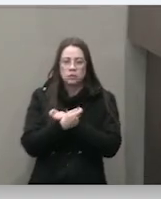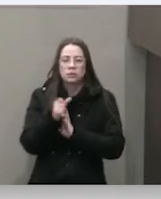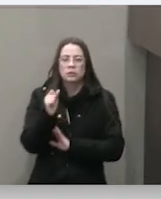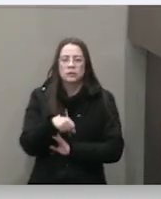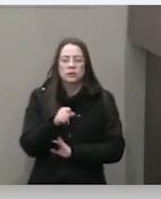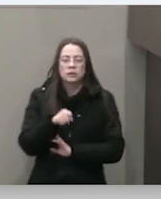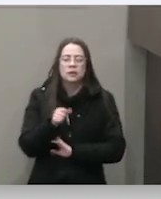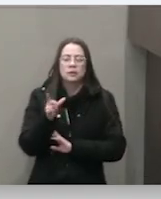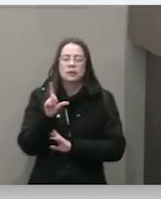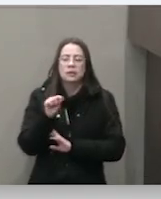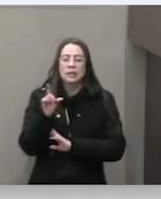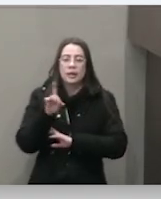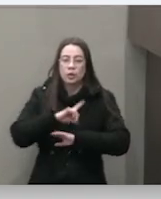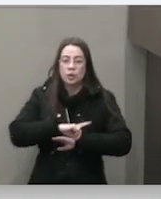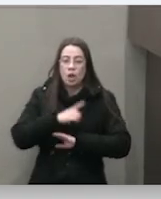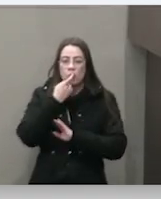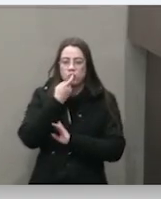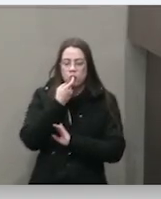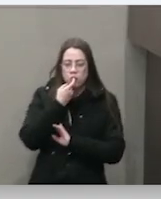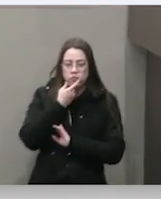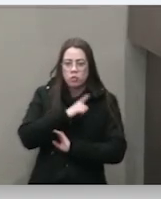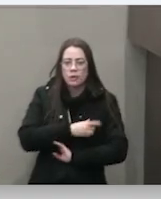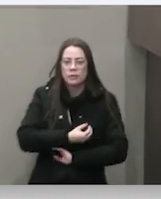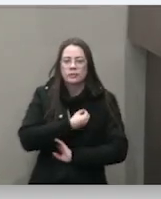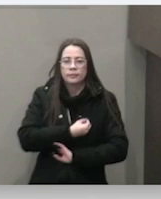de 10 dias.